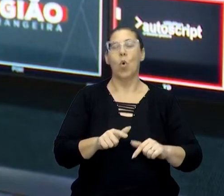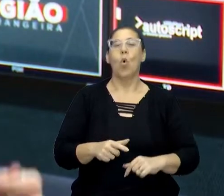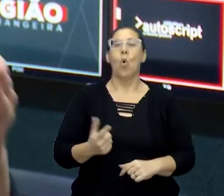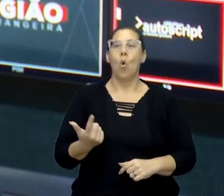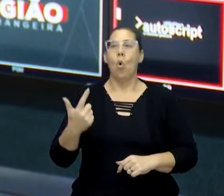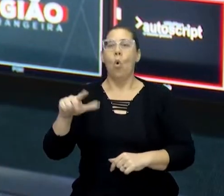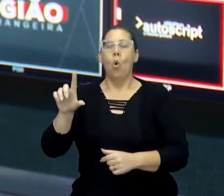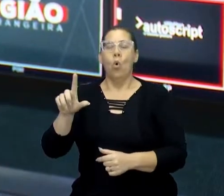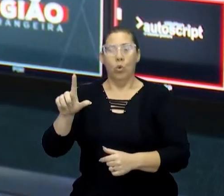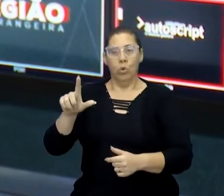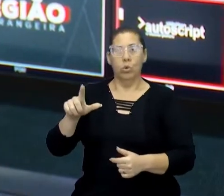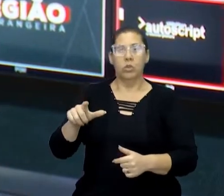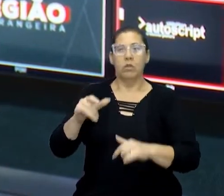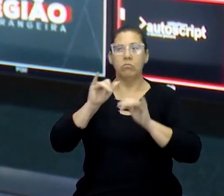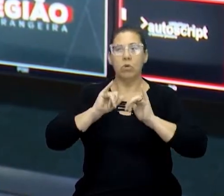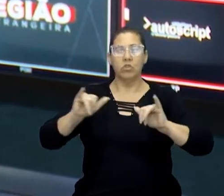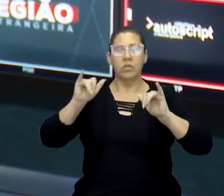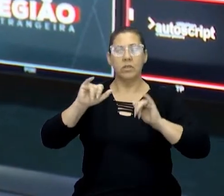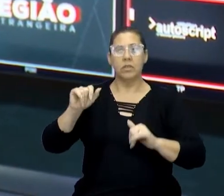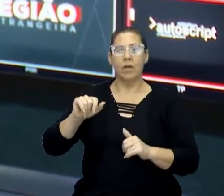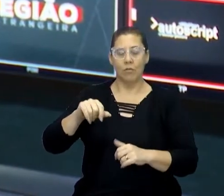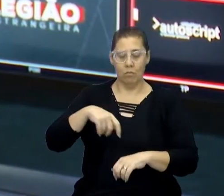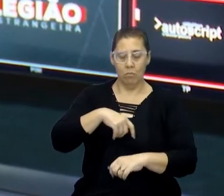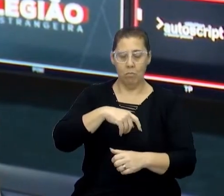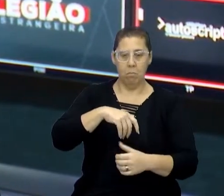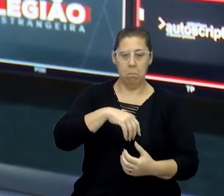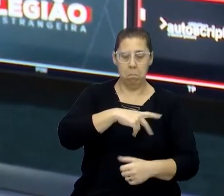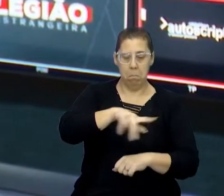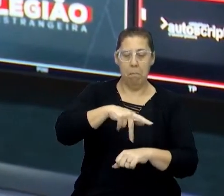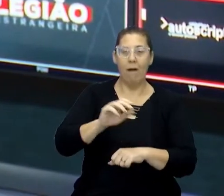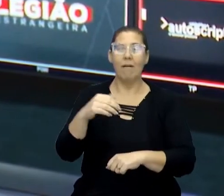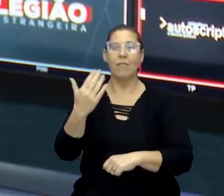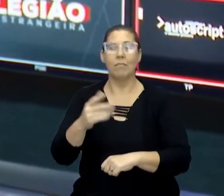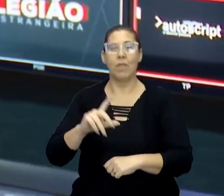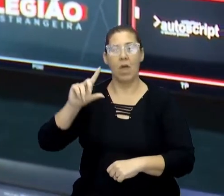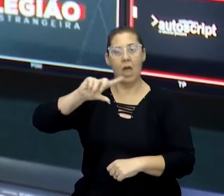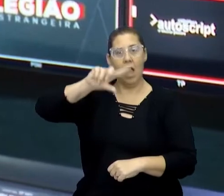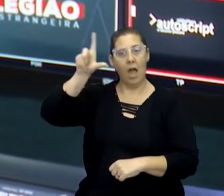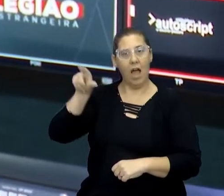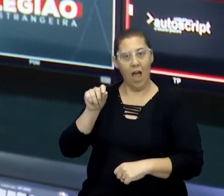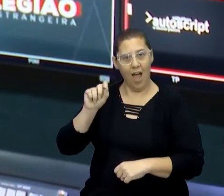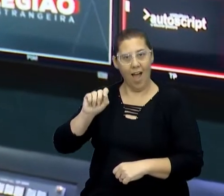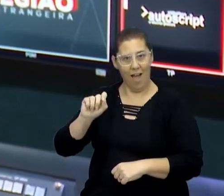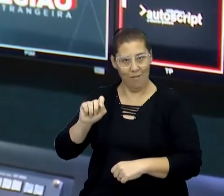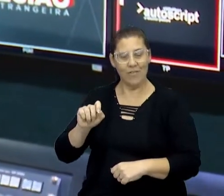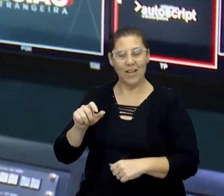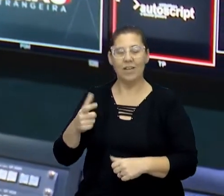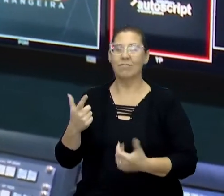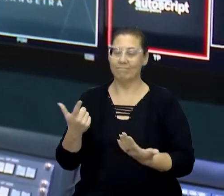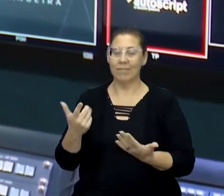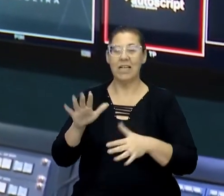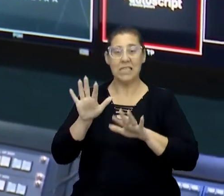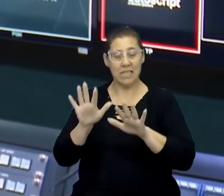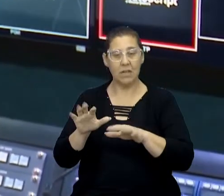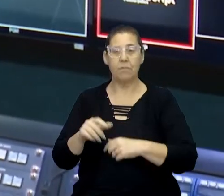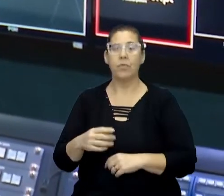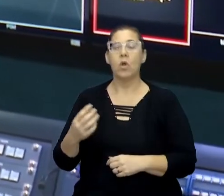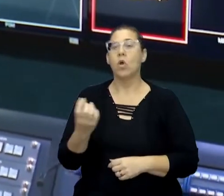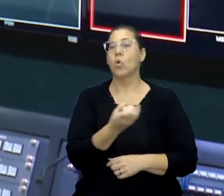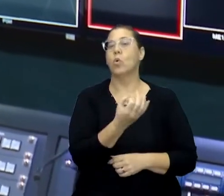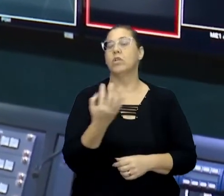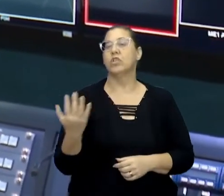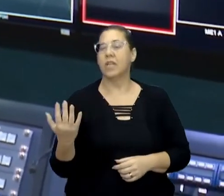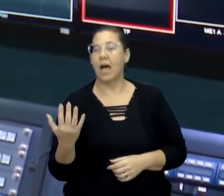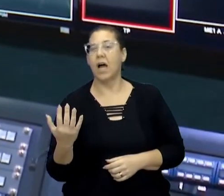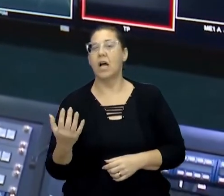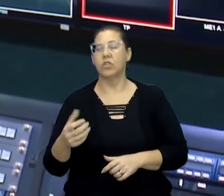internacionais. E o que interessa? Há um filtro já prévio. A África fica muito à margem disso. O número de agências